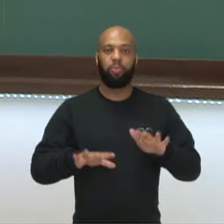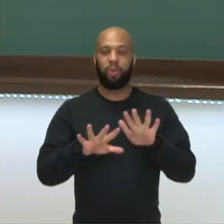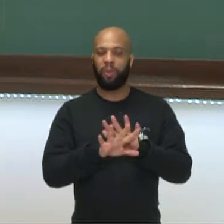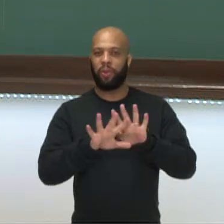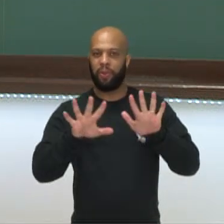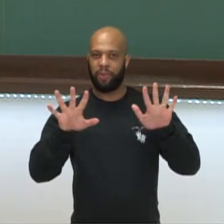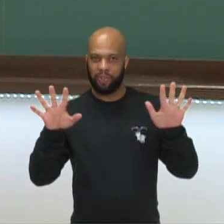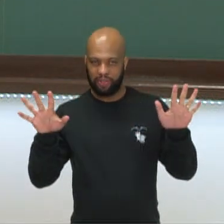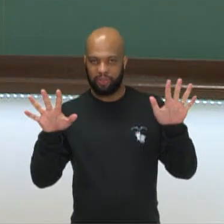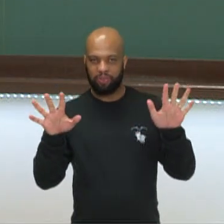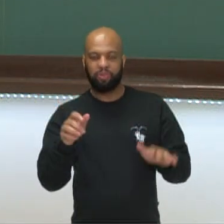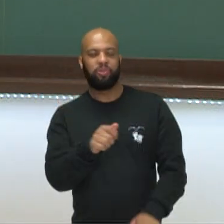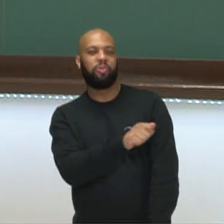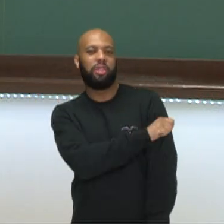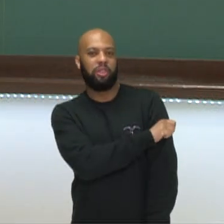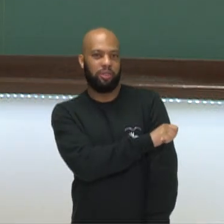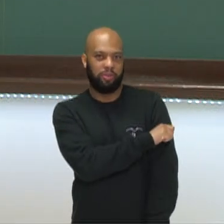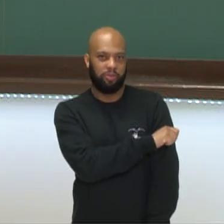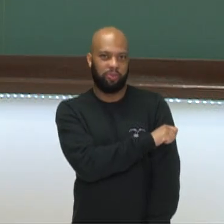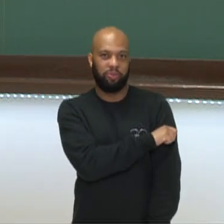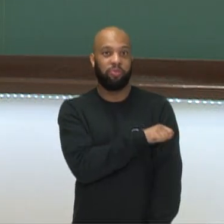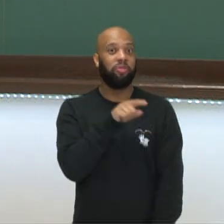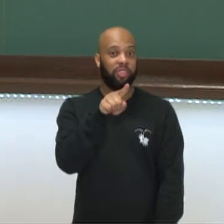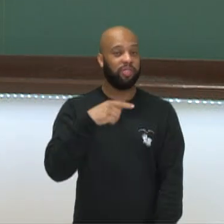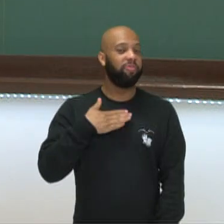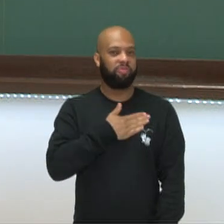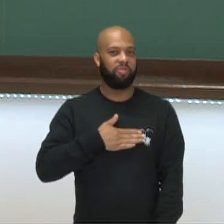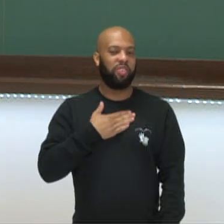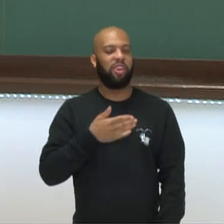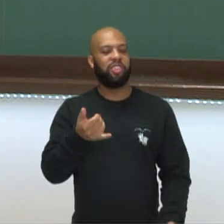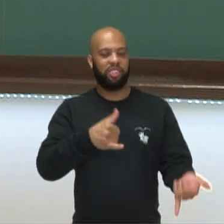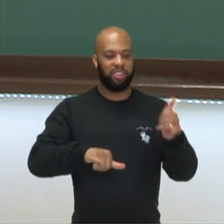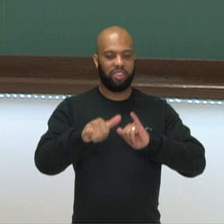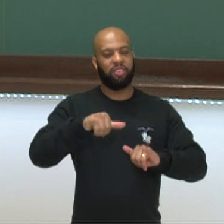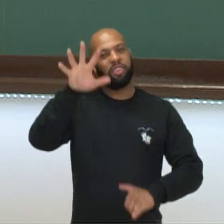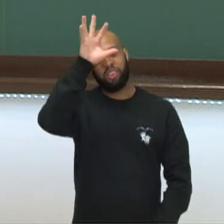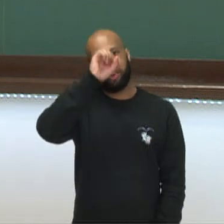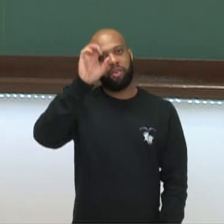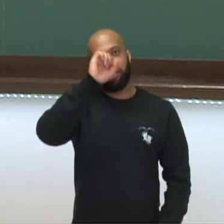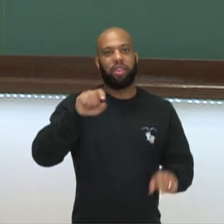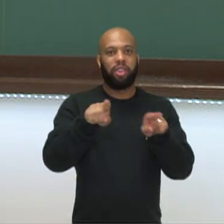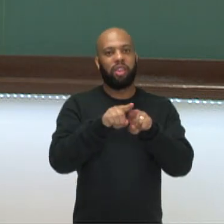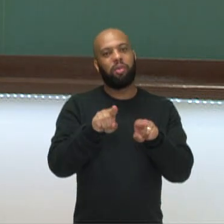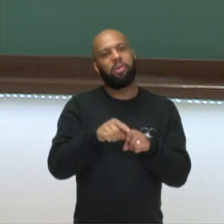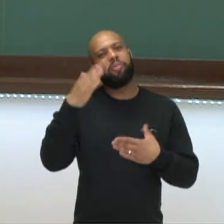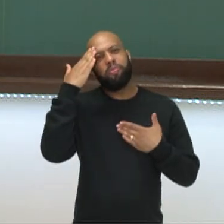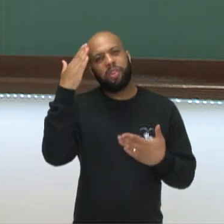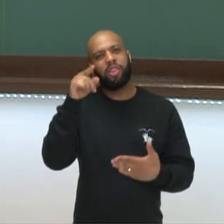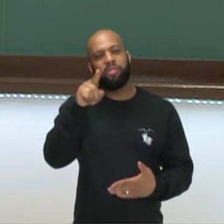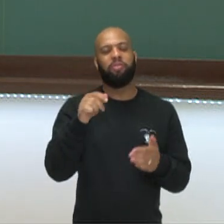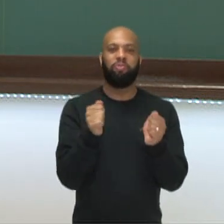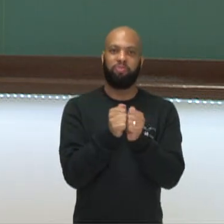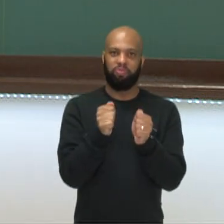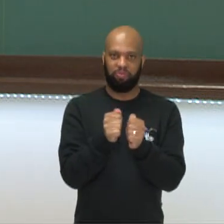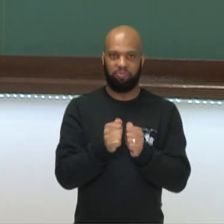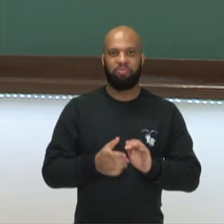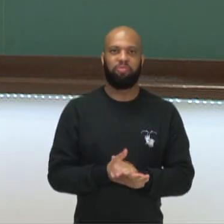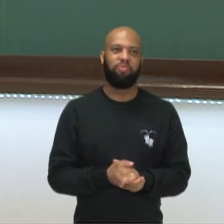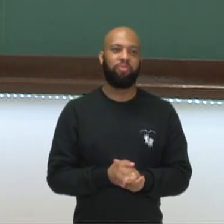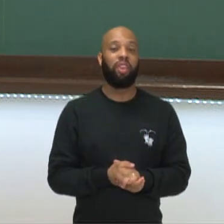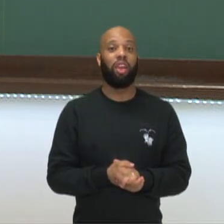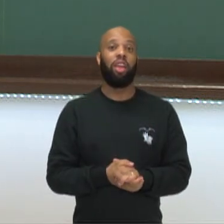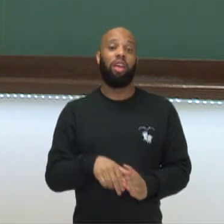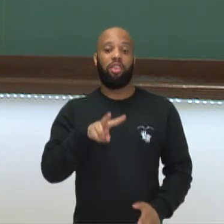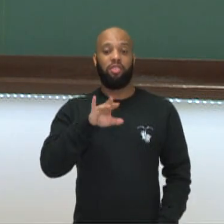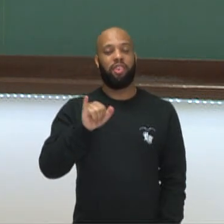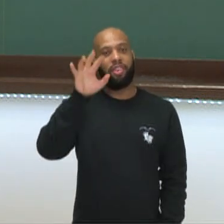Olá, meus estimados alunos, amantes da química, do conhecimento, muito obrigado por você estar aí e participar conosco de